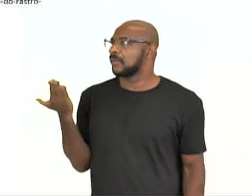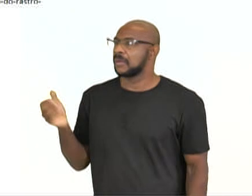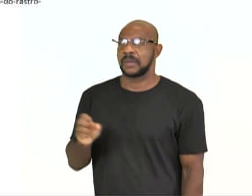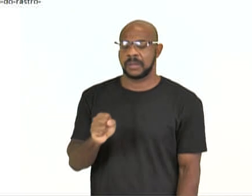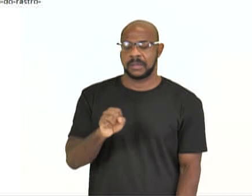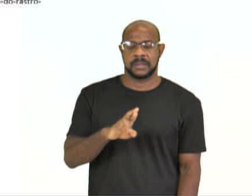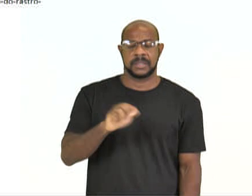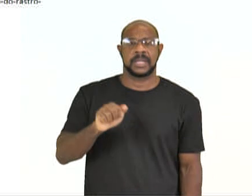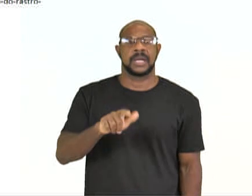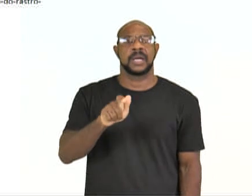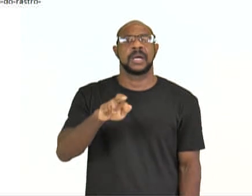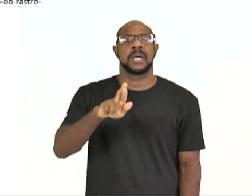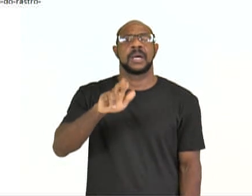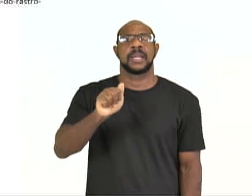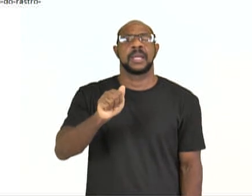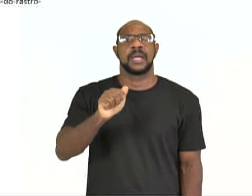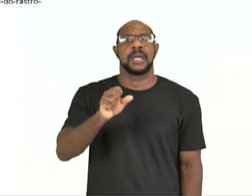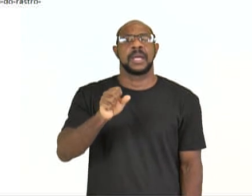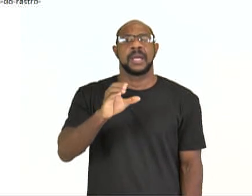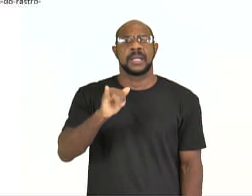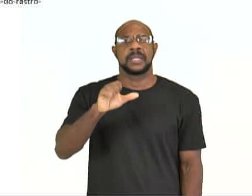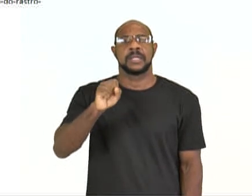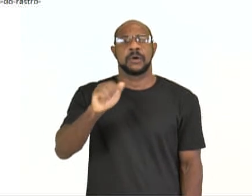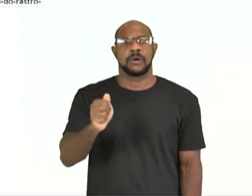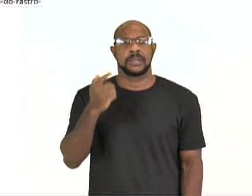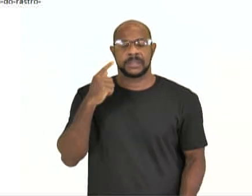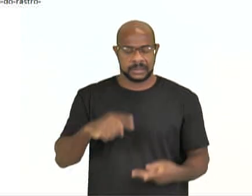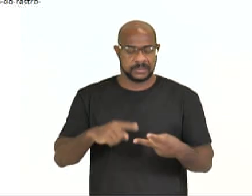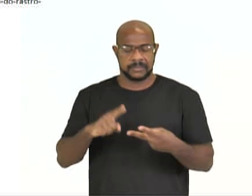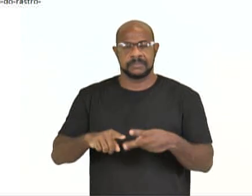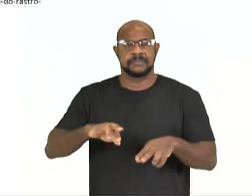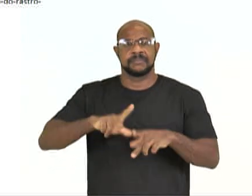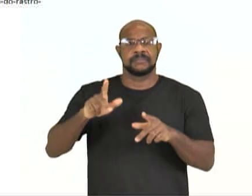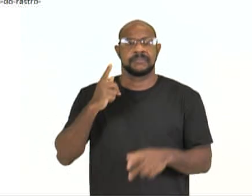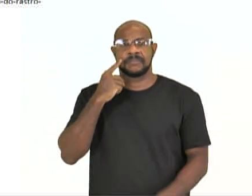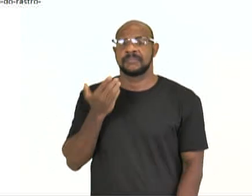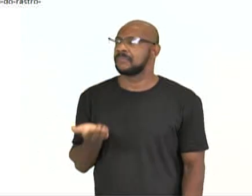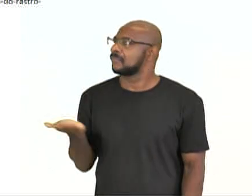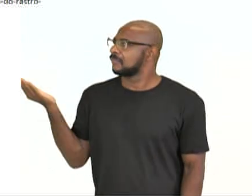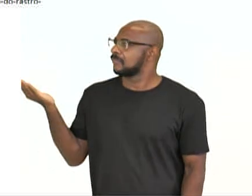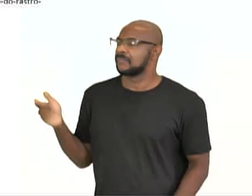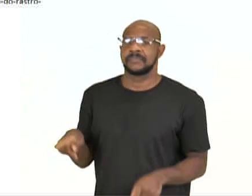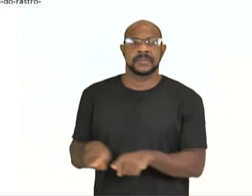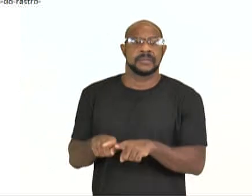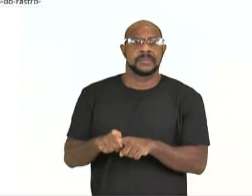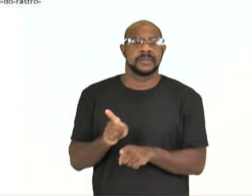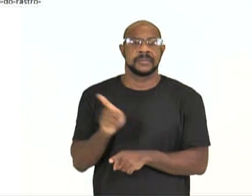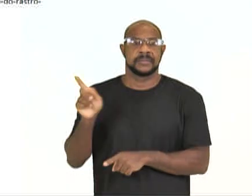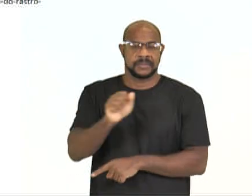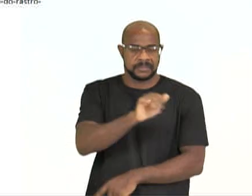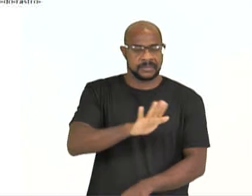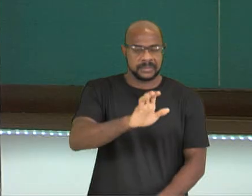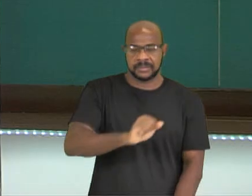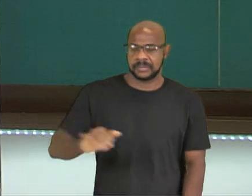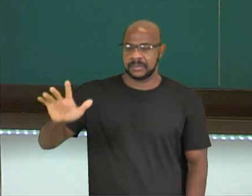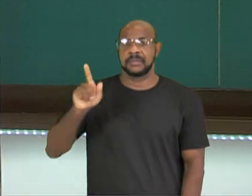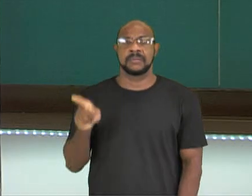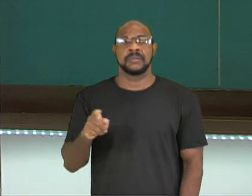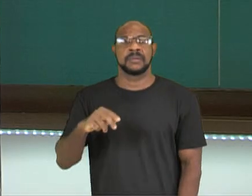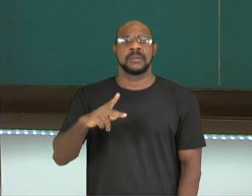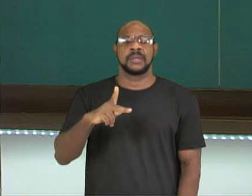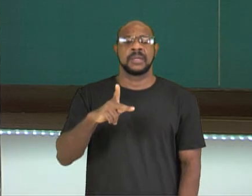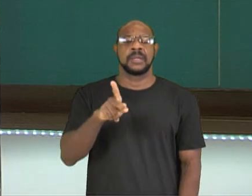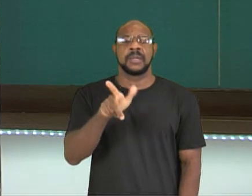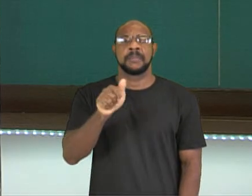da Graciosa, Serra do Rio do Rastro, fazem parte ali dos conjuntos de planaltos